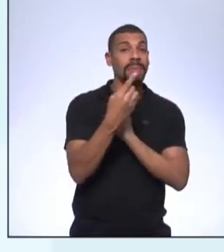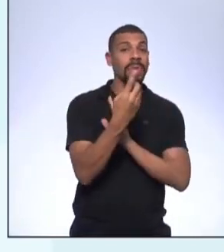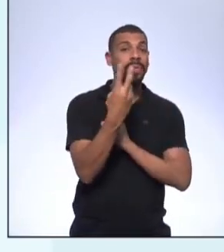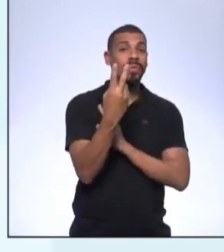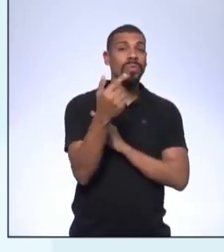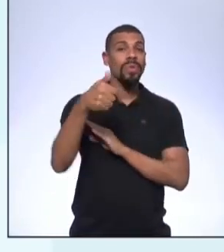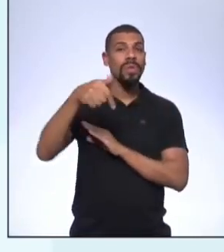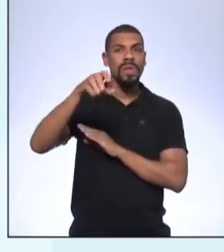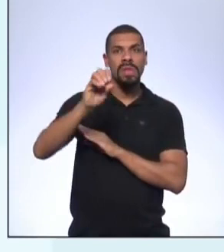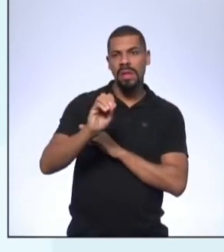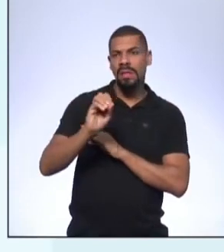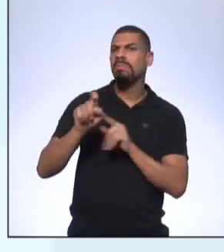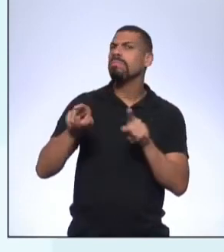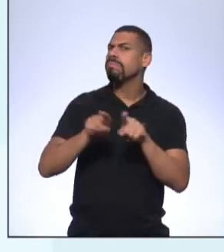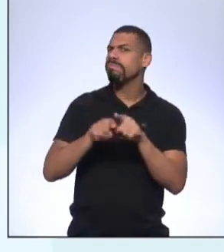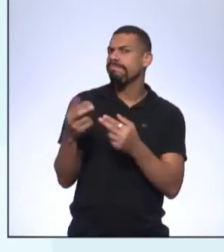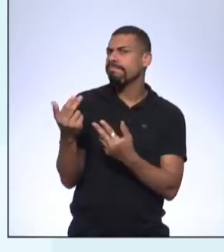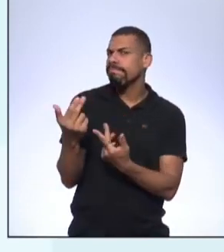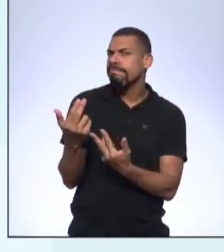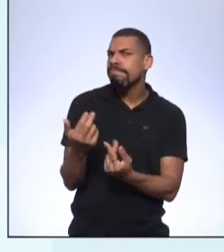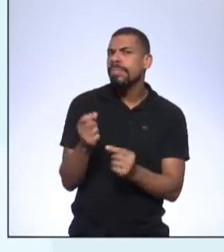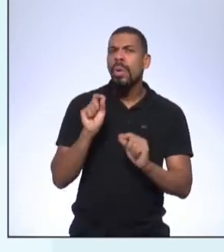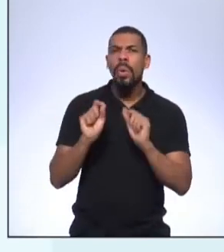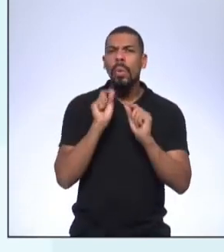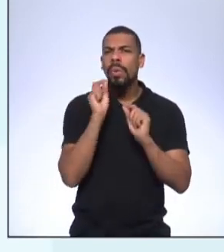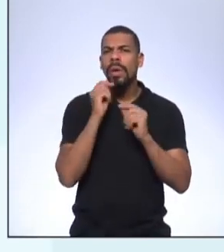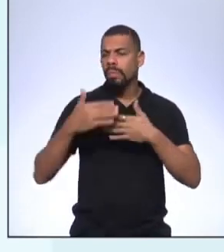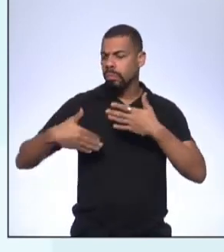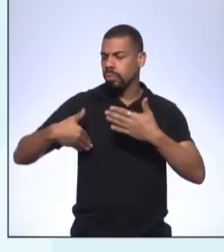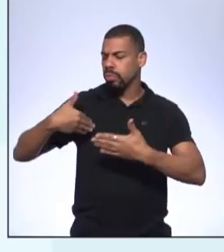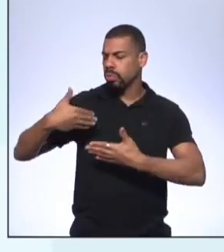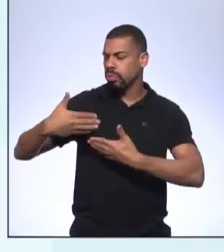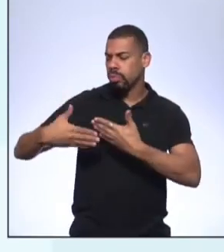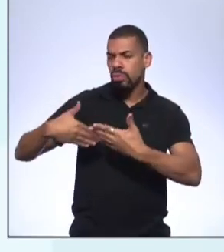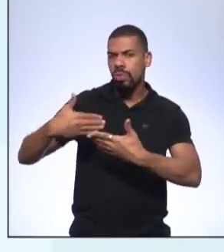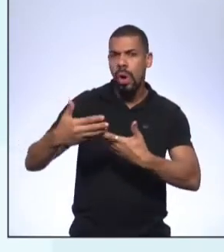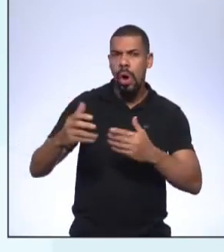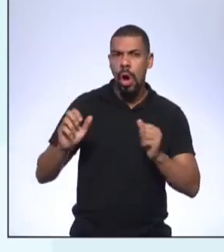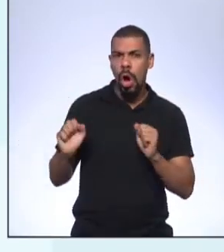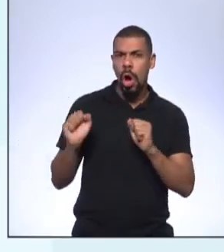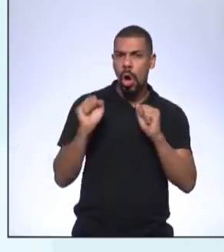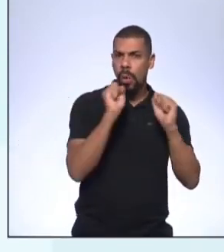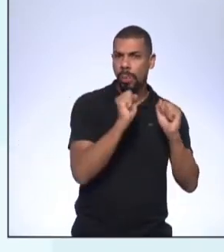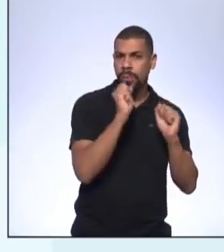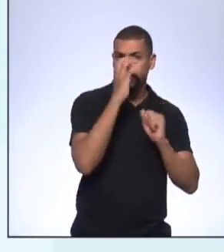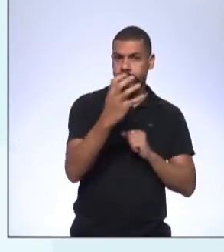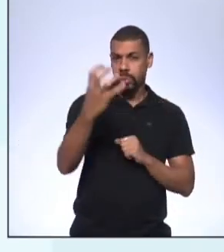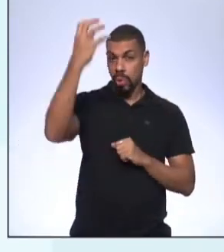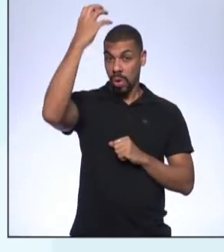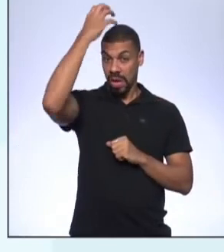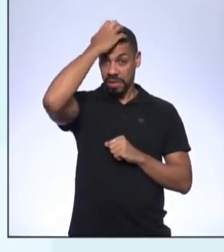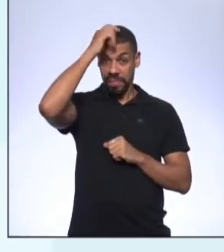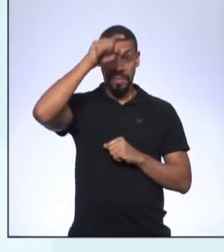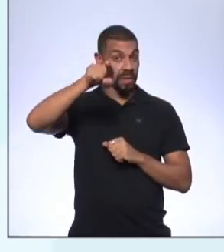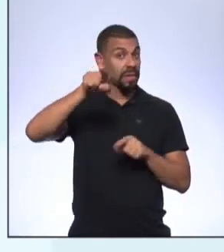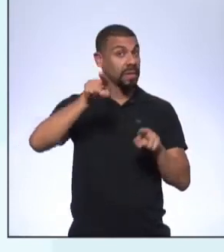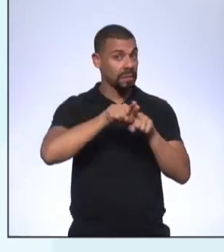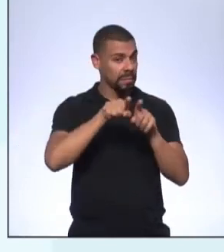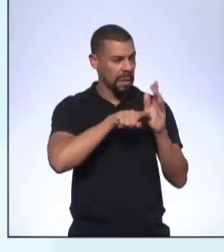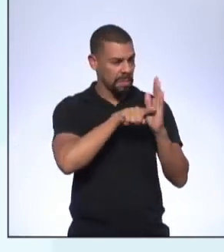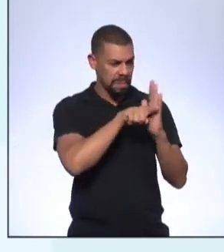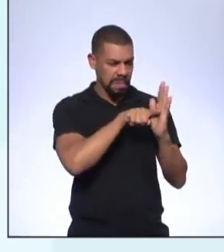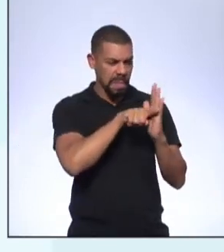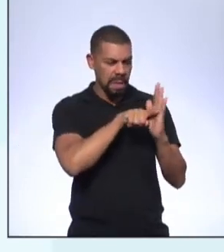ele tem lá as medidas que ele tomou, que foram trazendo o poder mais para perto da figura do rei, e vocês vão levantar aí